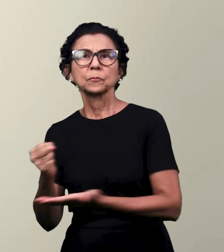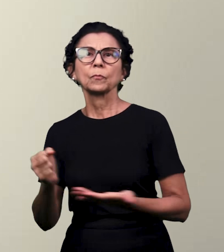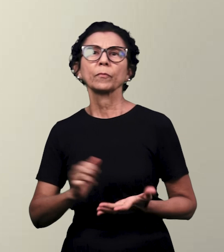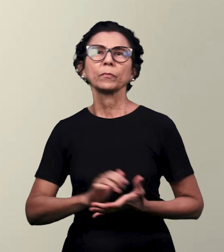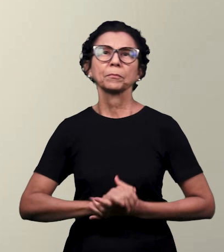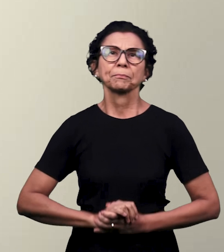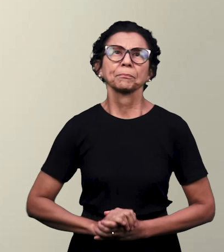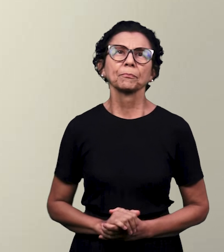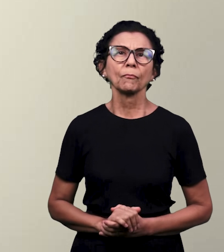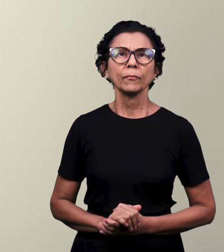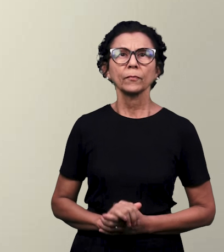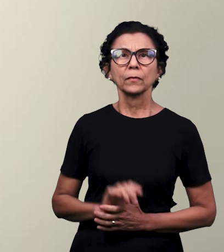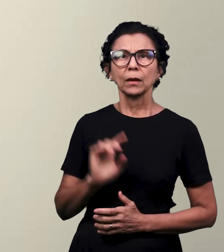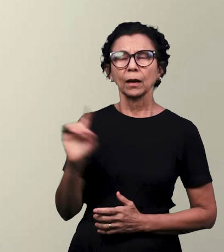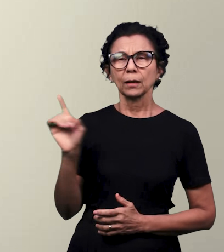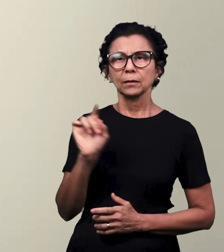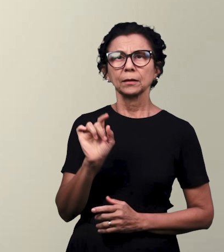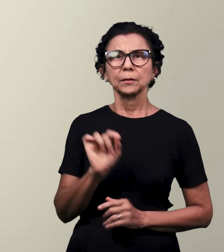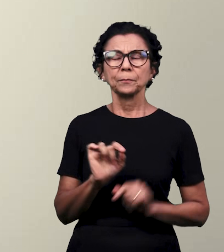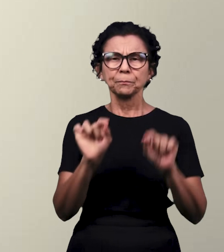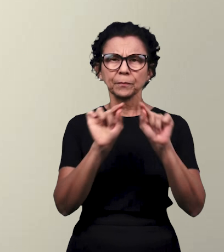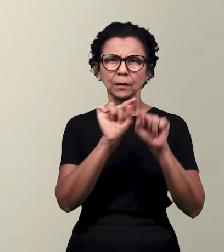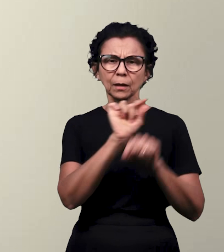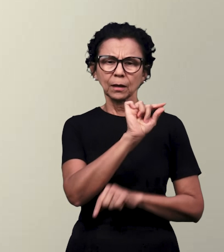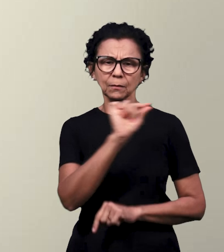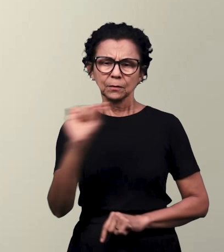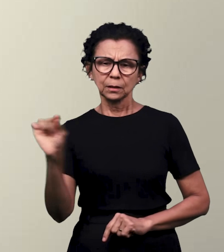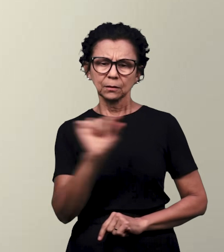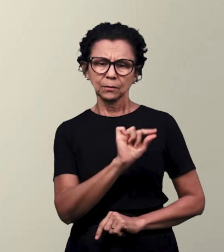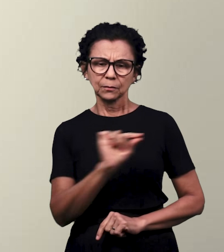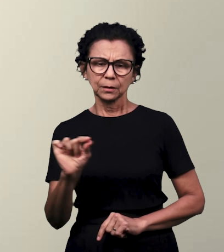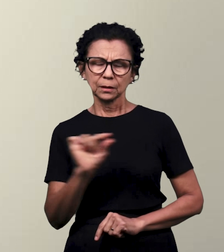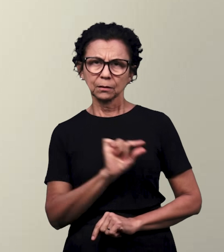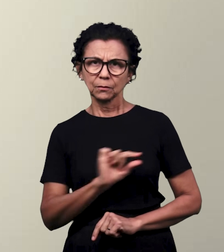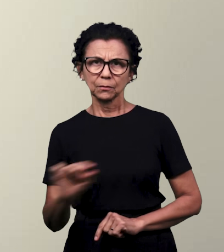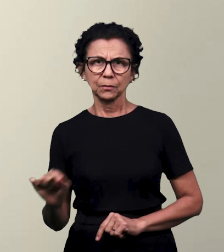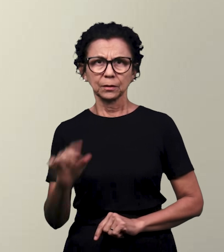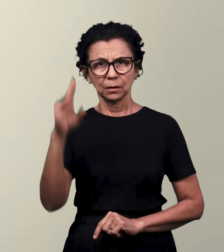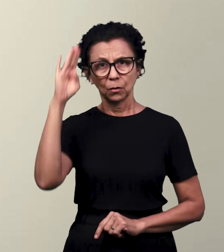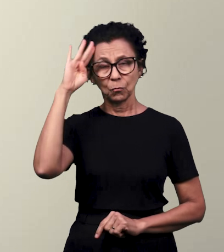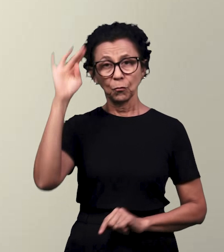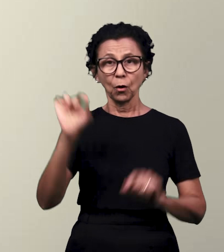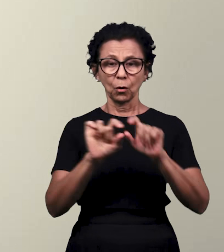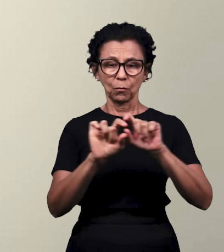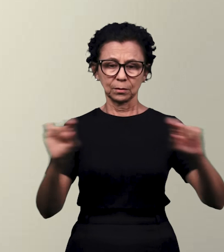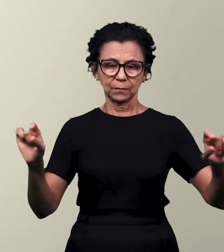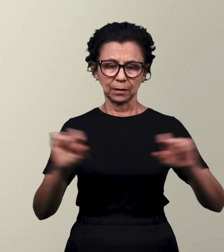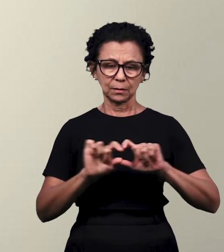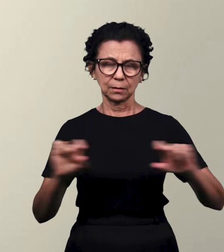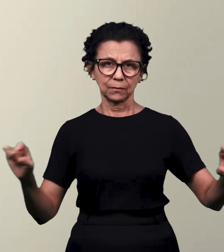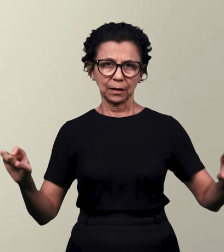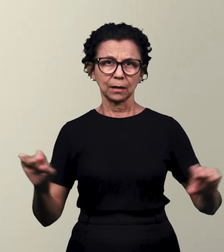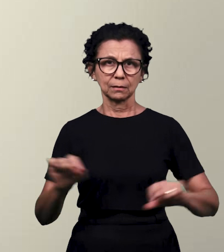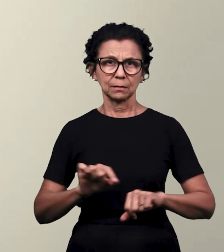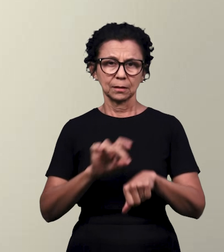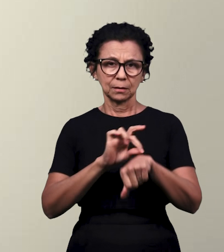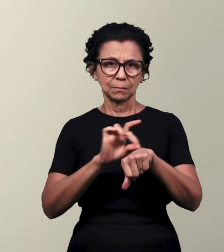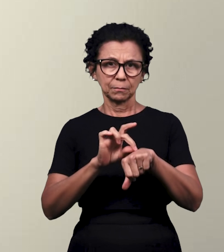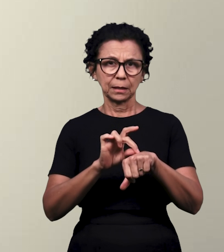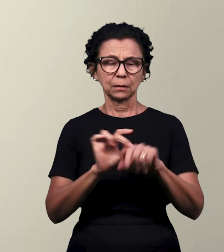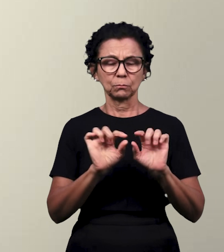nós grifamos algumas vezes para a gente trazer um destaque especial a essas passagens bíblicas, né? Então, são todos grifos